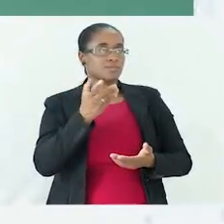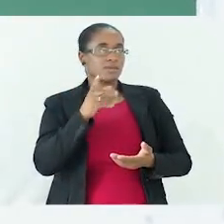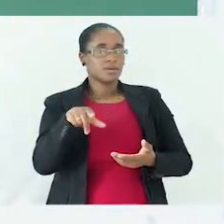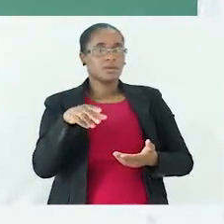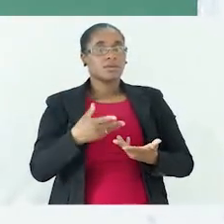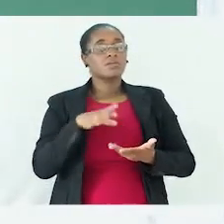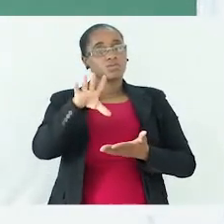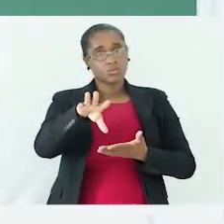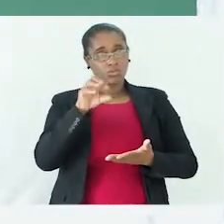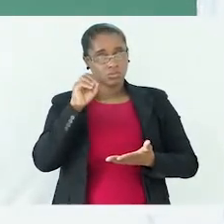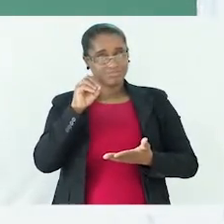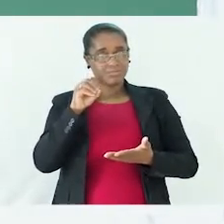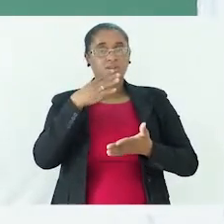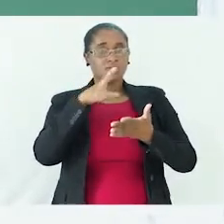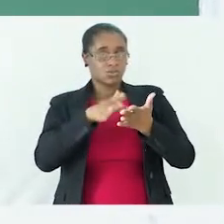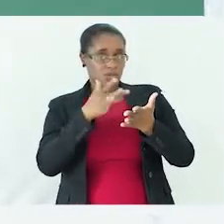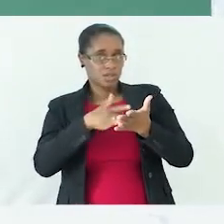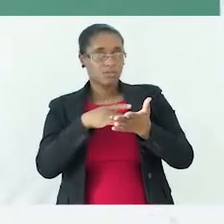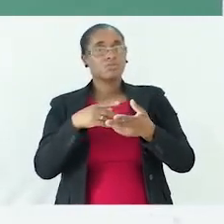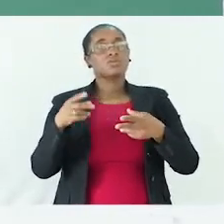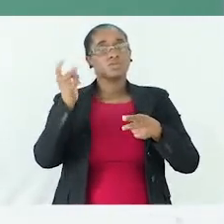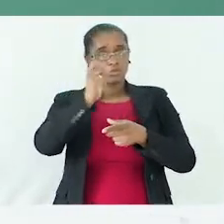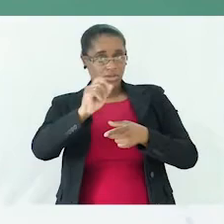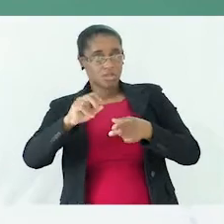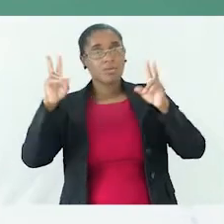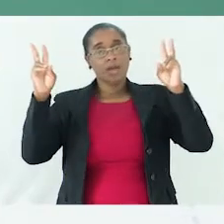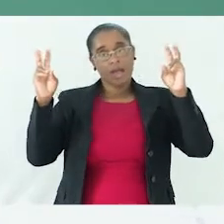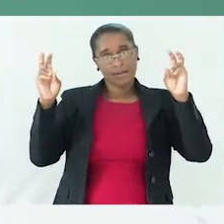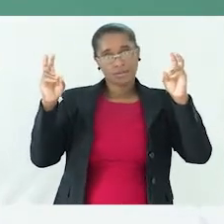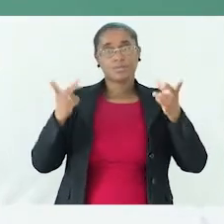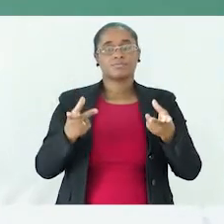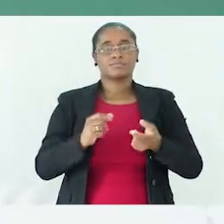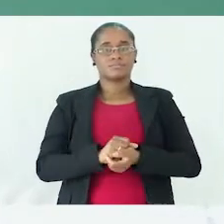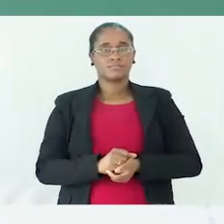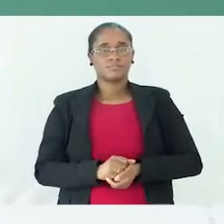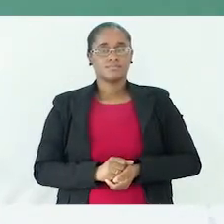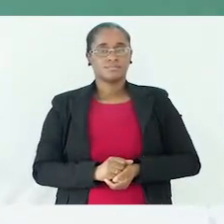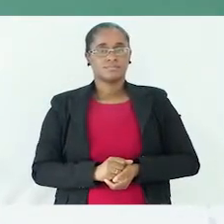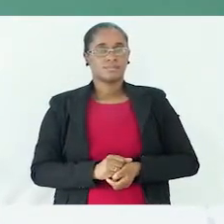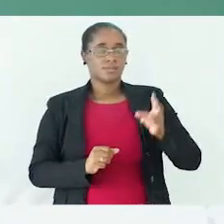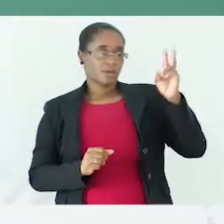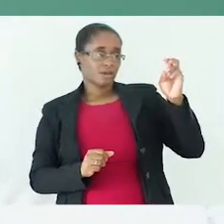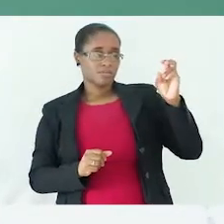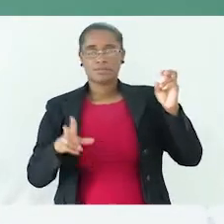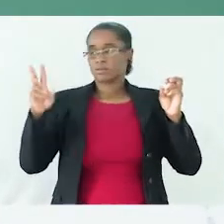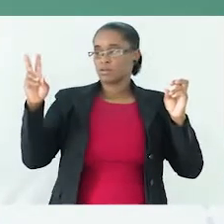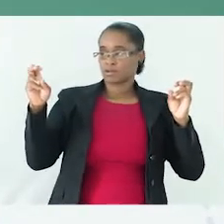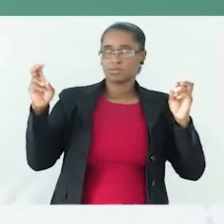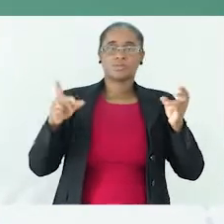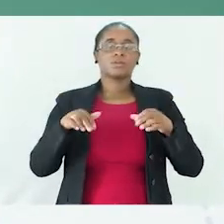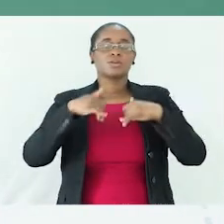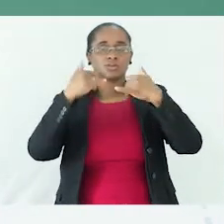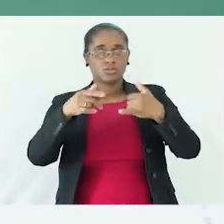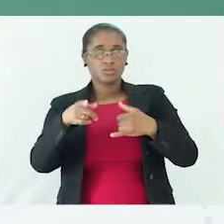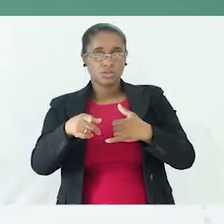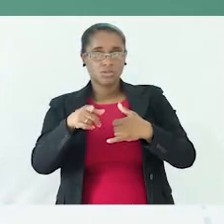livro, devemos colocar aspas, não é? Portanto, depois disso o professor perguntou que tipo de